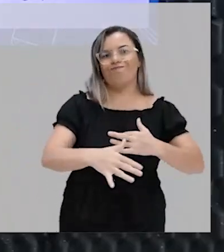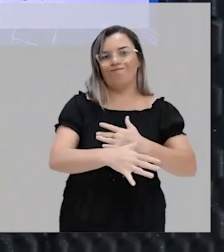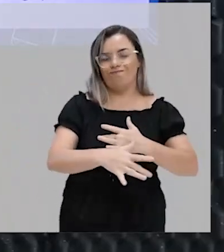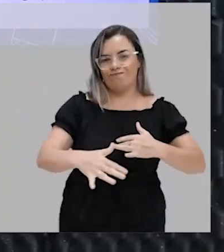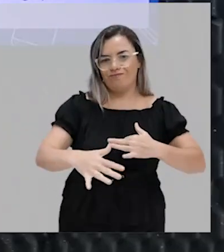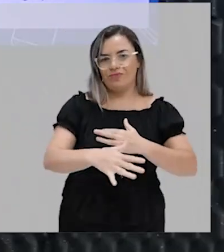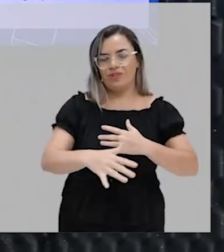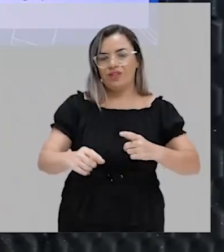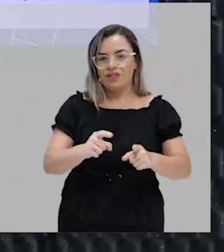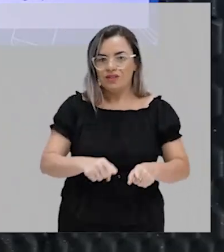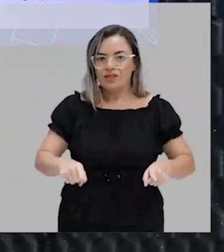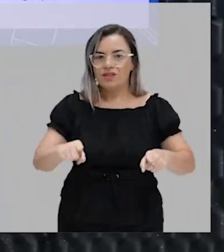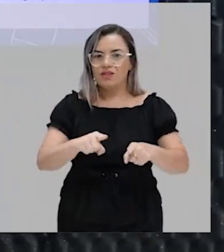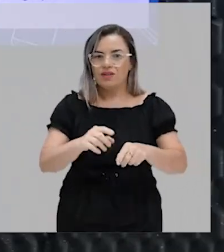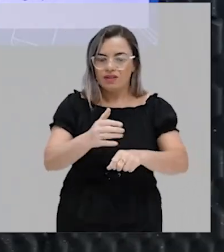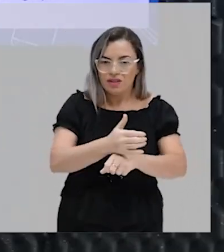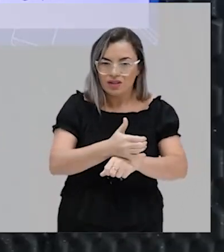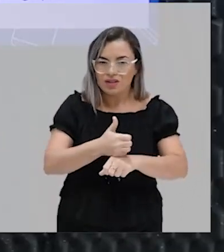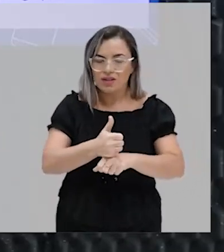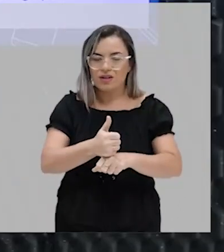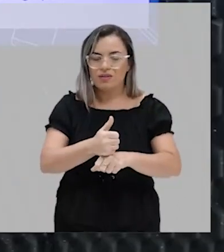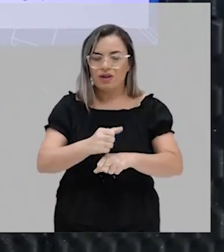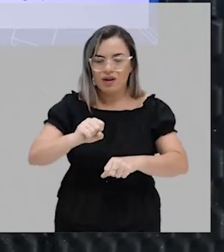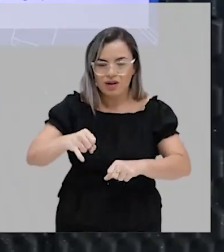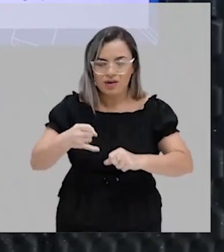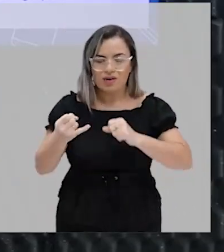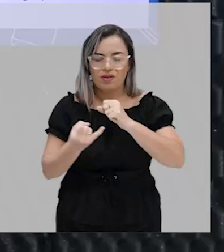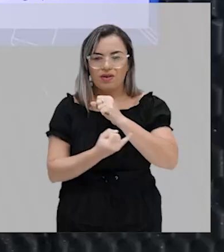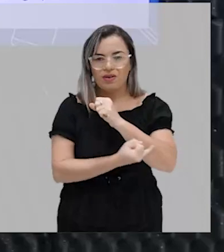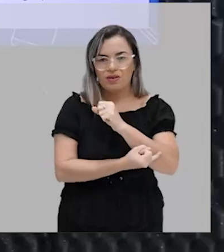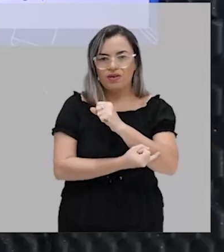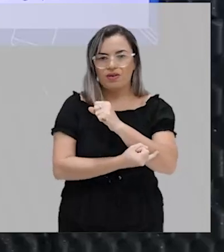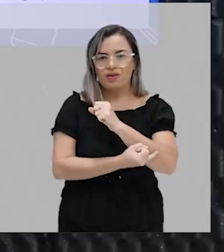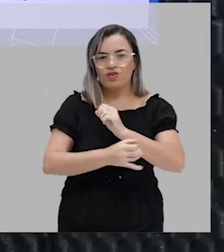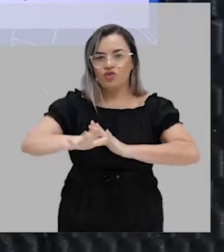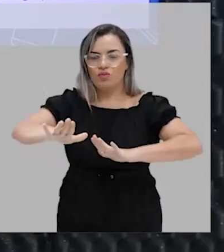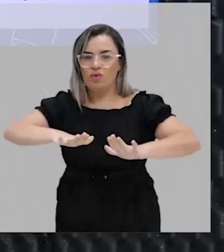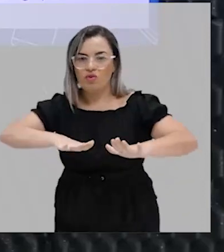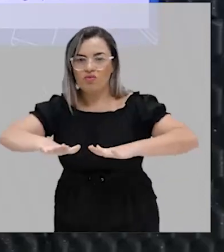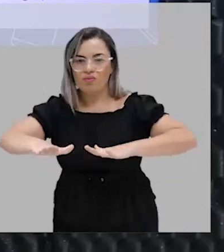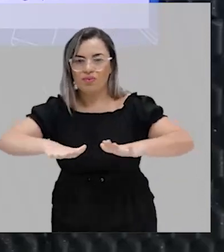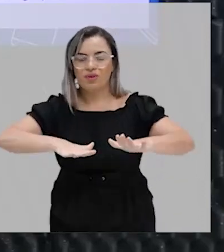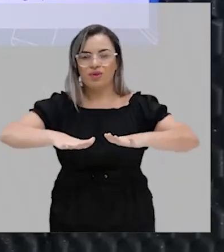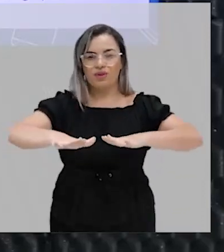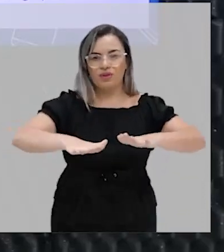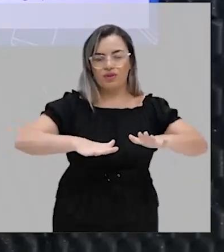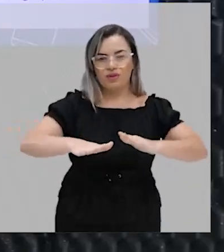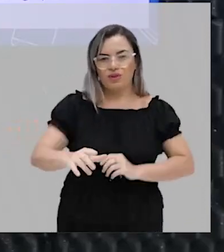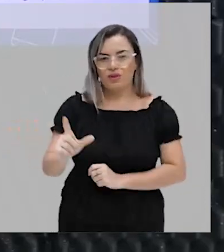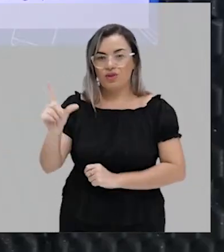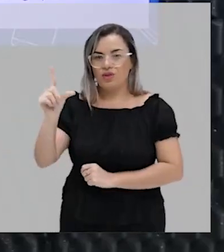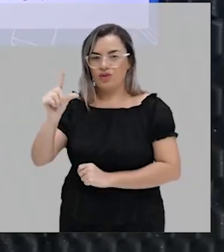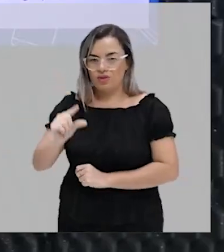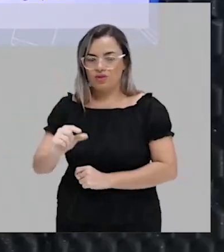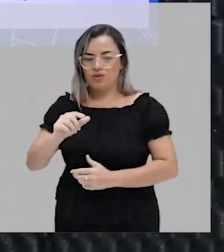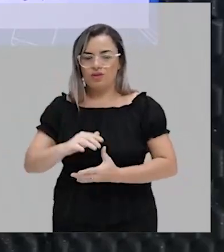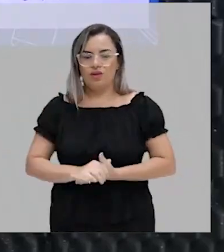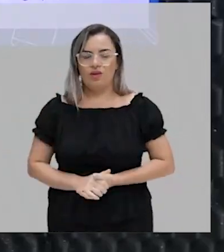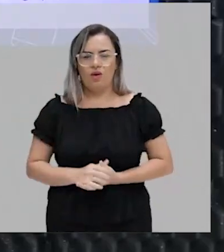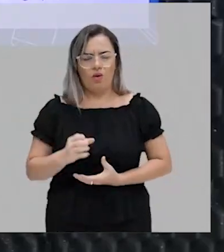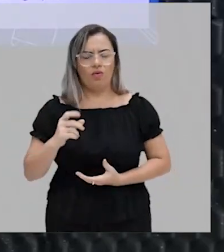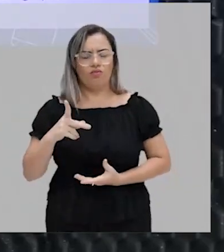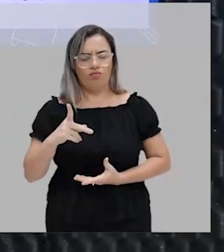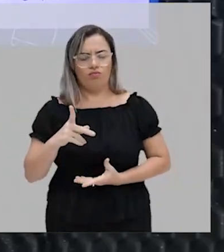acabam também residindo ao entorno dessas como uma forma de locomoção, né? Principalmente para diminuir o tempo de locomoção.